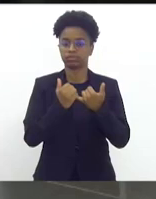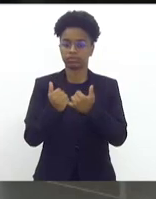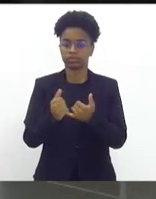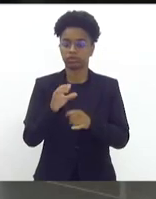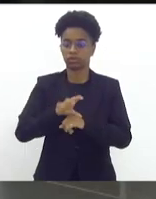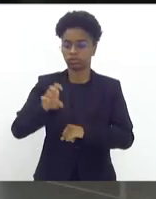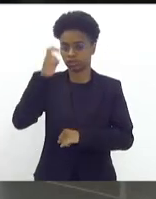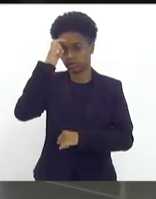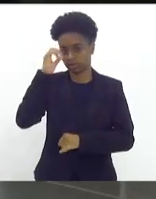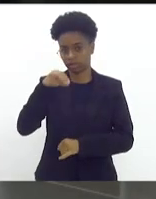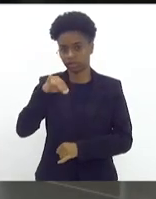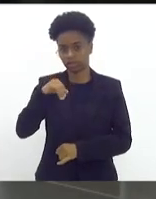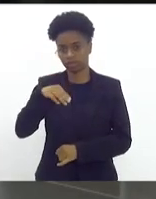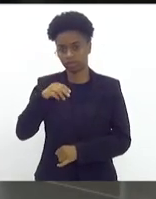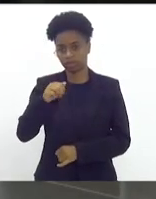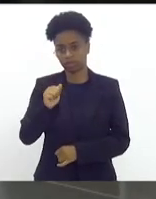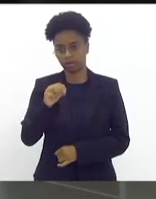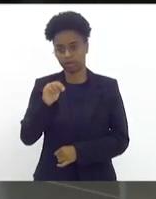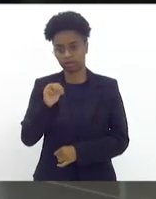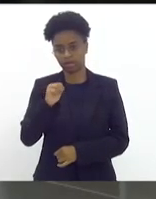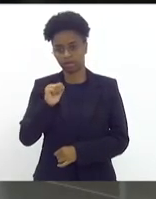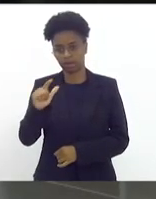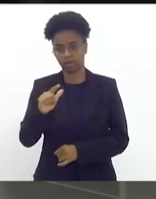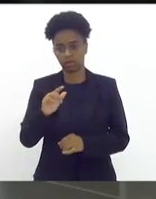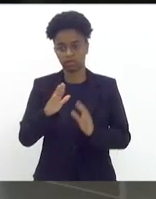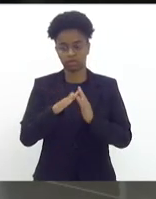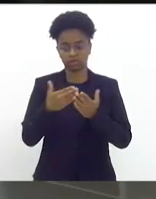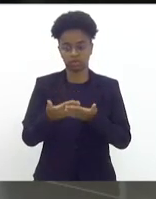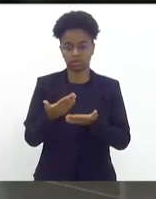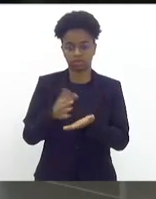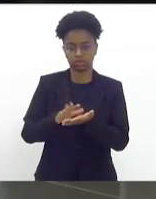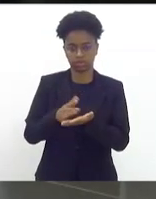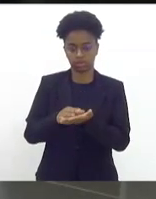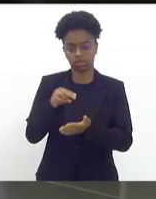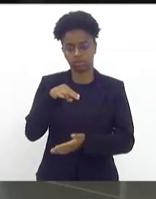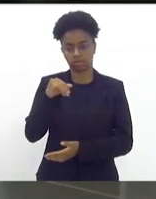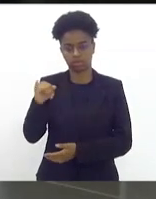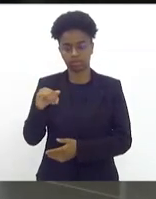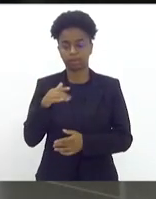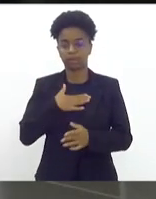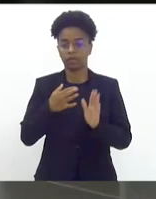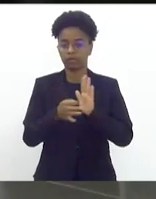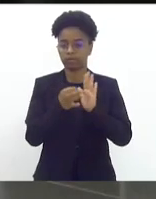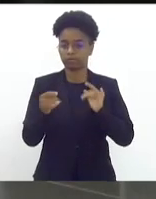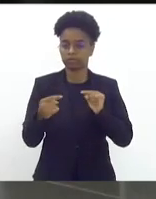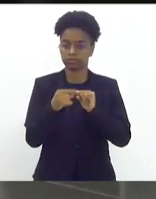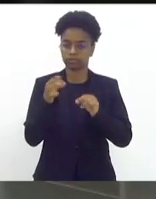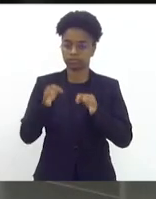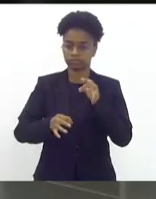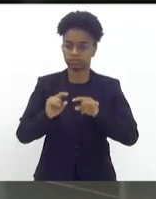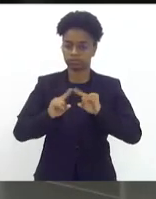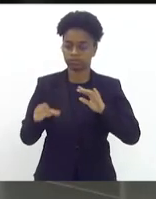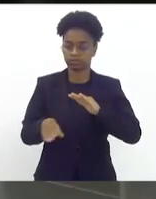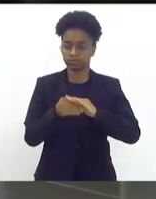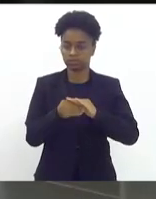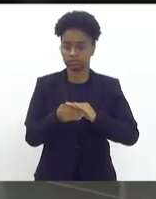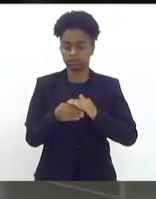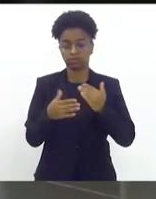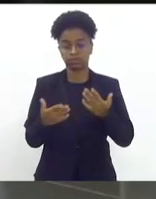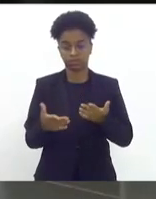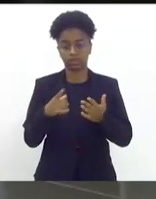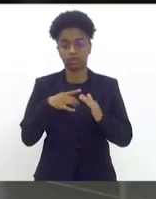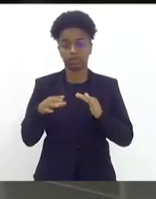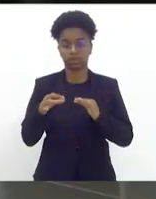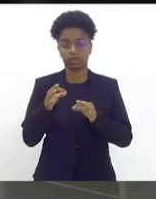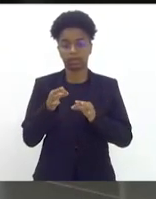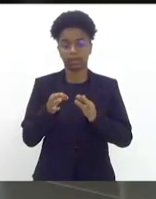material do Estado do Rio de Janeiro, Grêmio Recreativo, Escola de Samba Leão de Nova Iguaçu. Meu parecer é pela juridicidade com emenda. Estou alterando o parecer